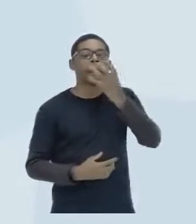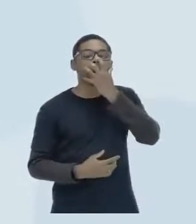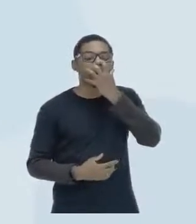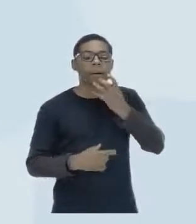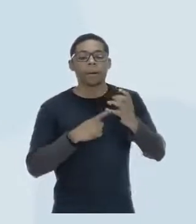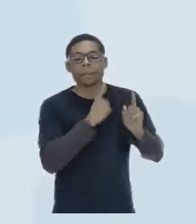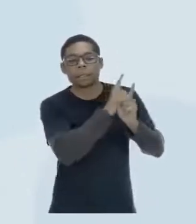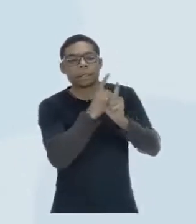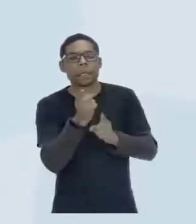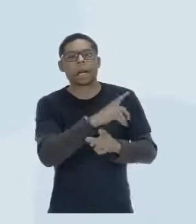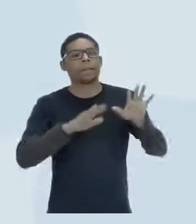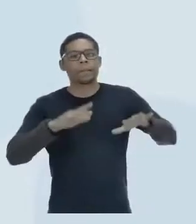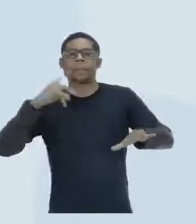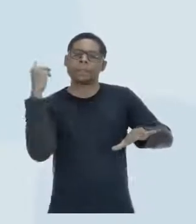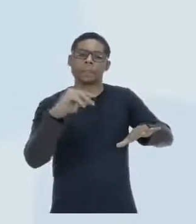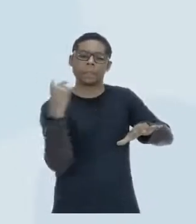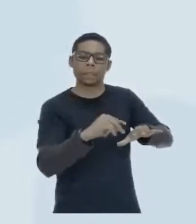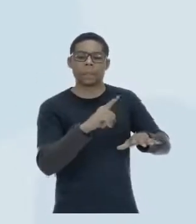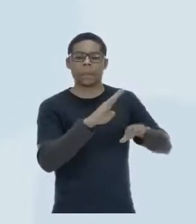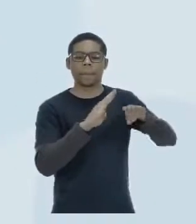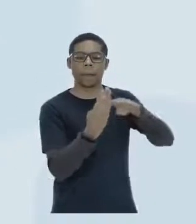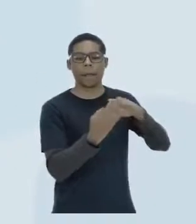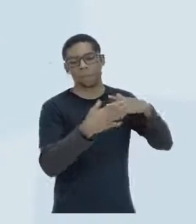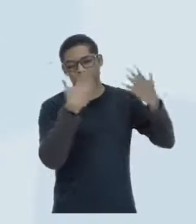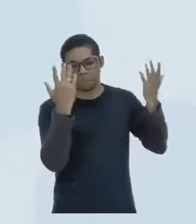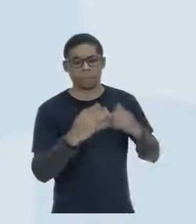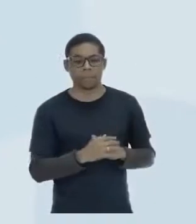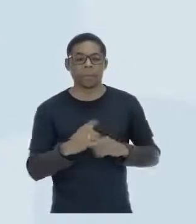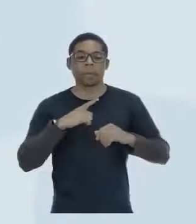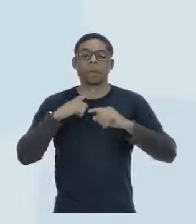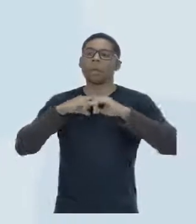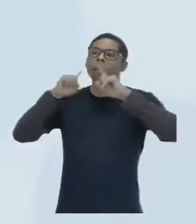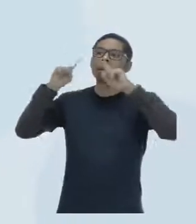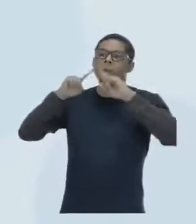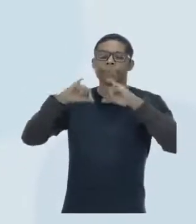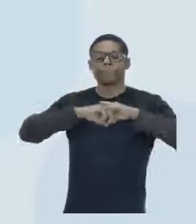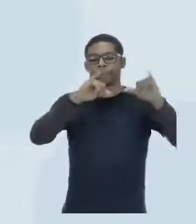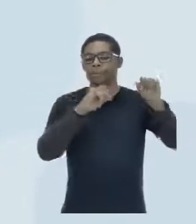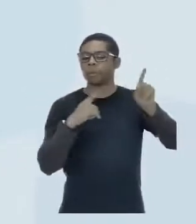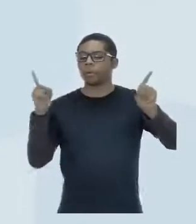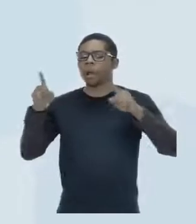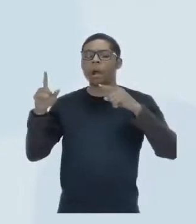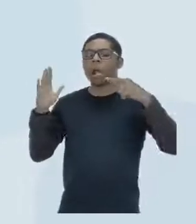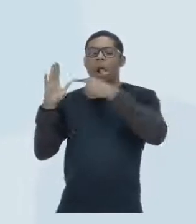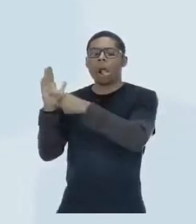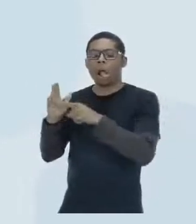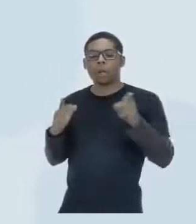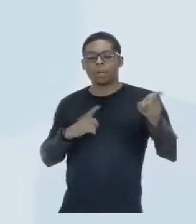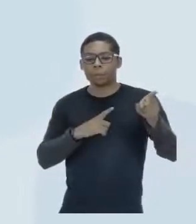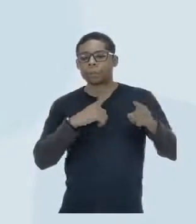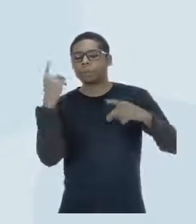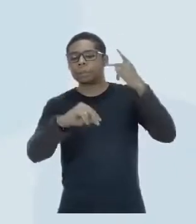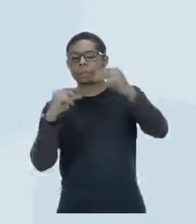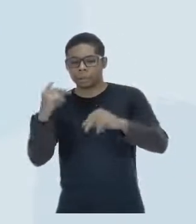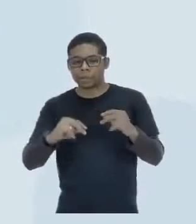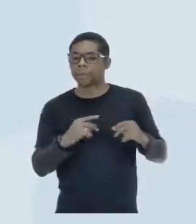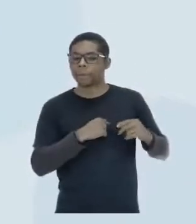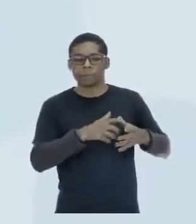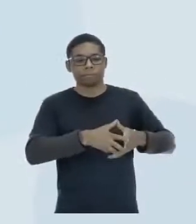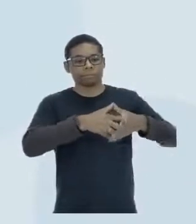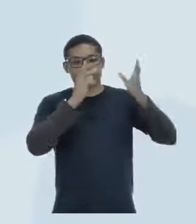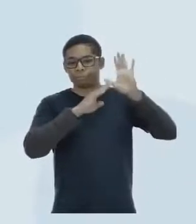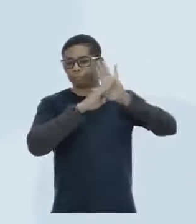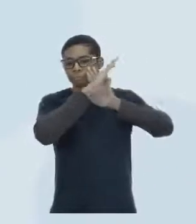encontrados em situação de maus tratos no bairro X. Denúncias de maus tratos contra animais crescem nos últimos anos. Essas são notícias